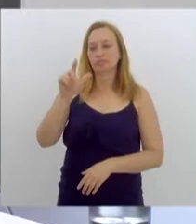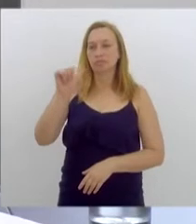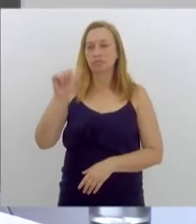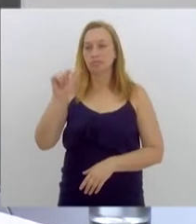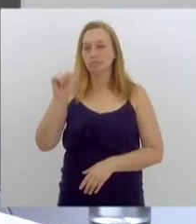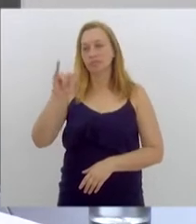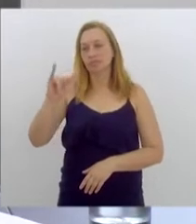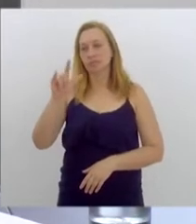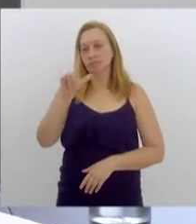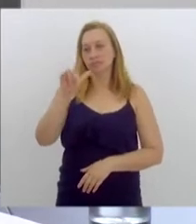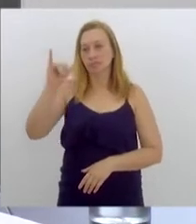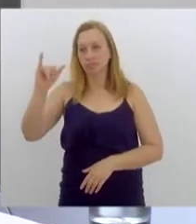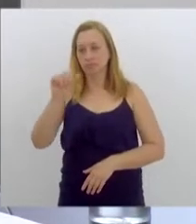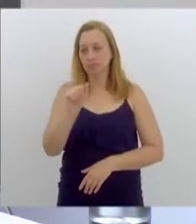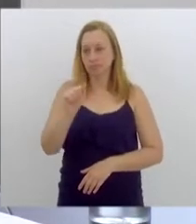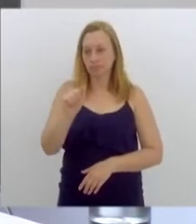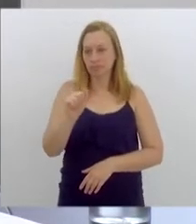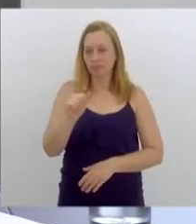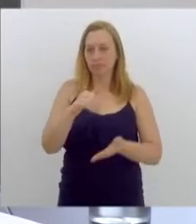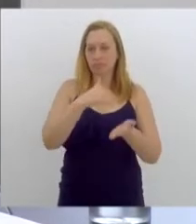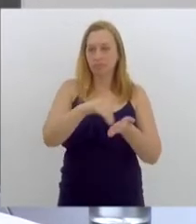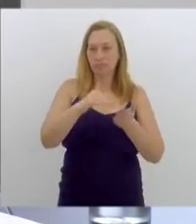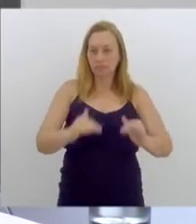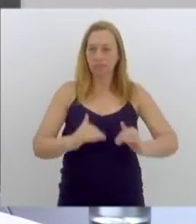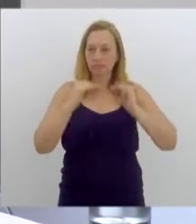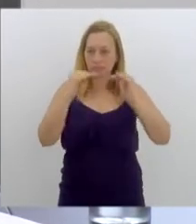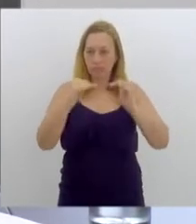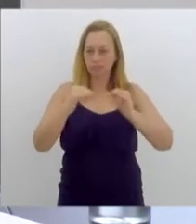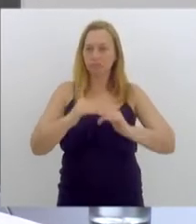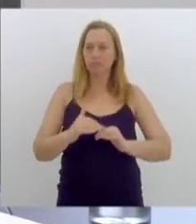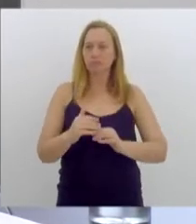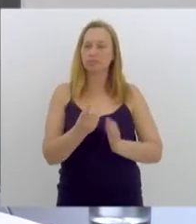subsecretária executiva de orçamento